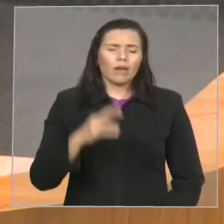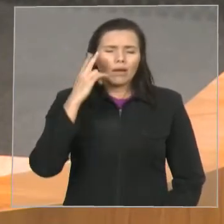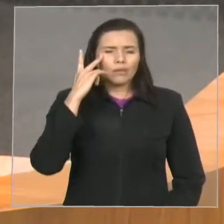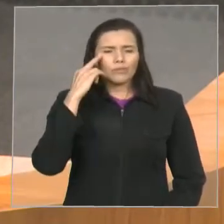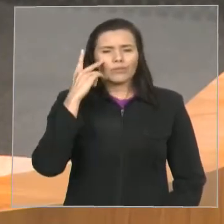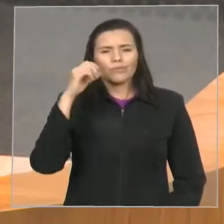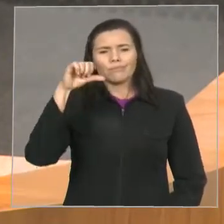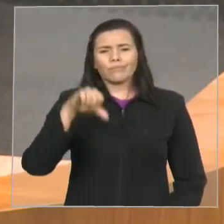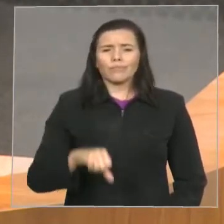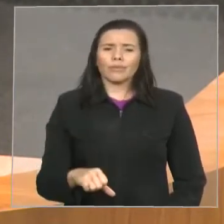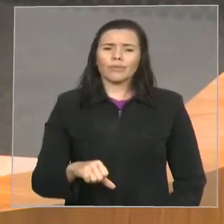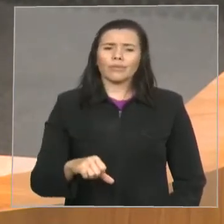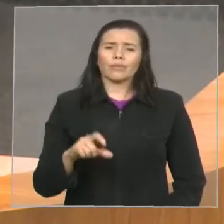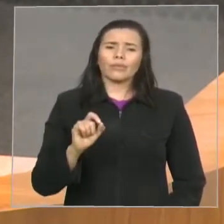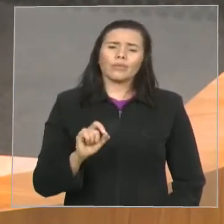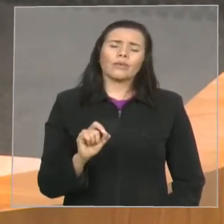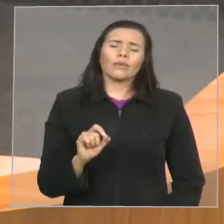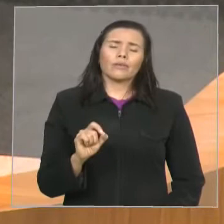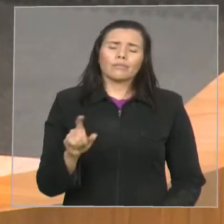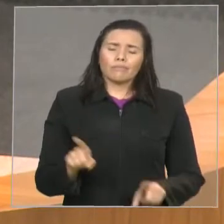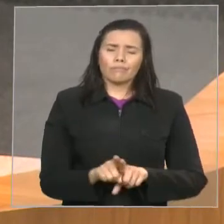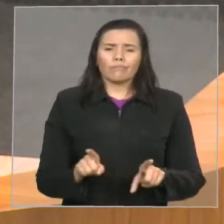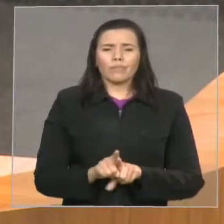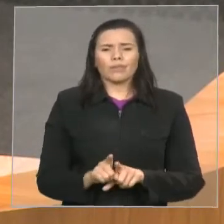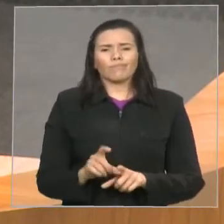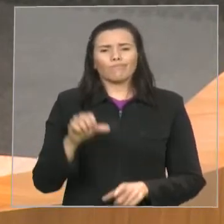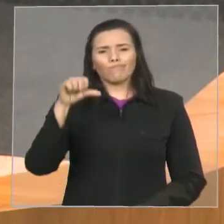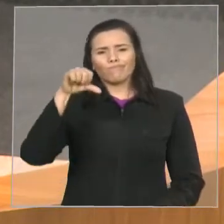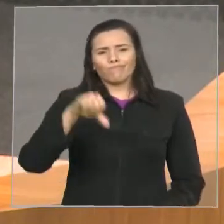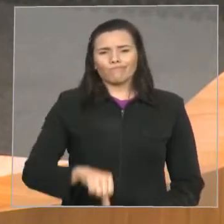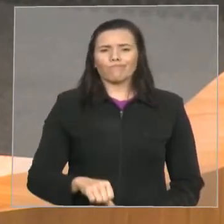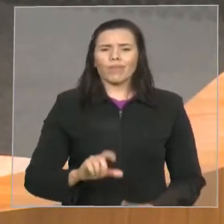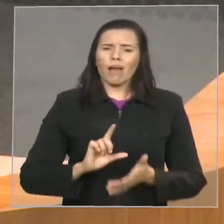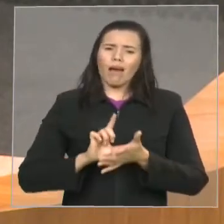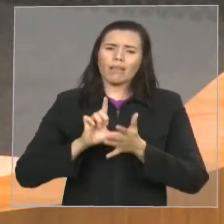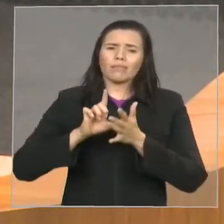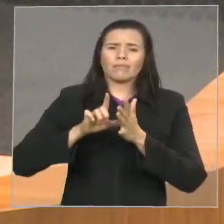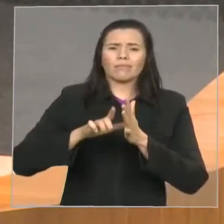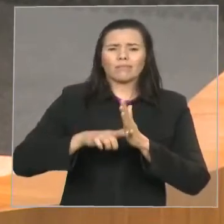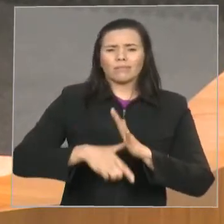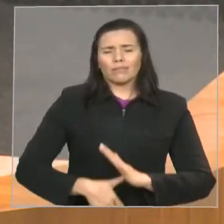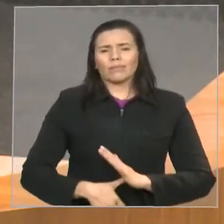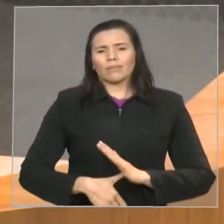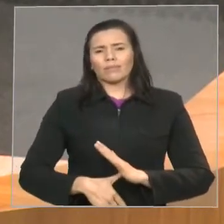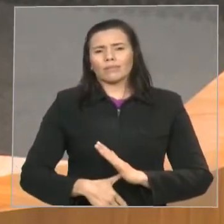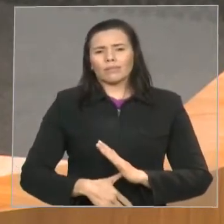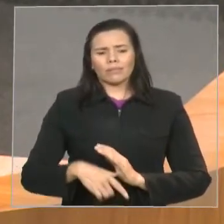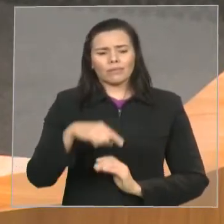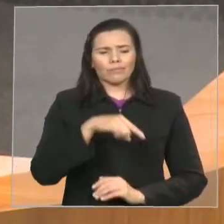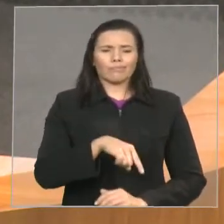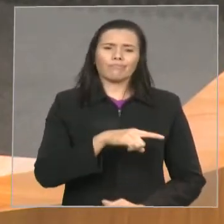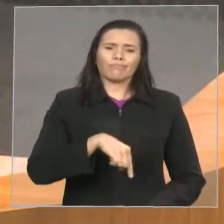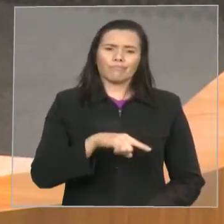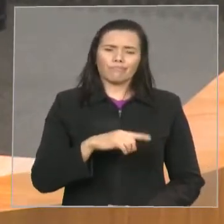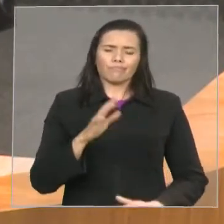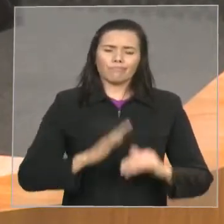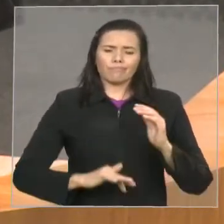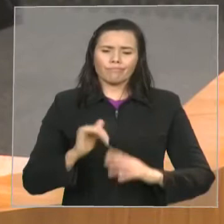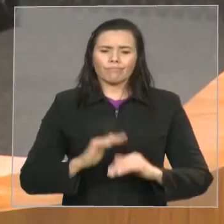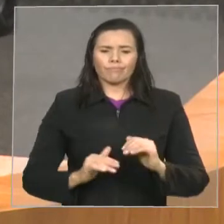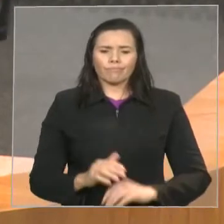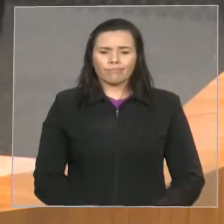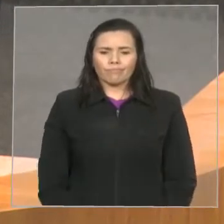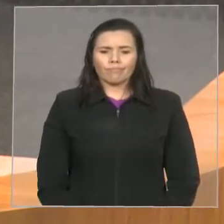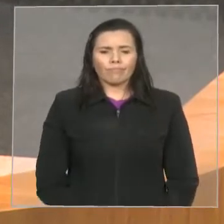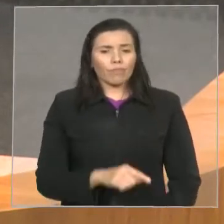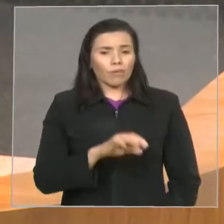disciplina. A hora que você bota um delegado moderno, evidentemente, um delegado nível especial, ele não vai querer se